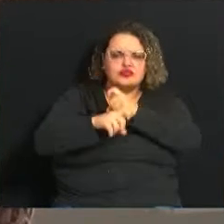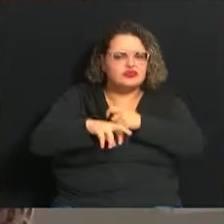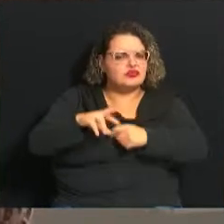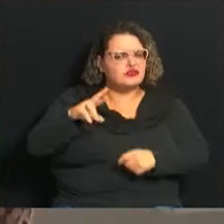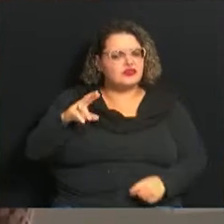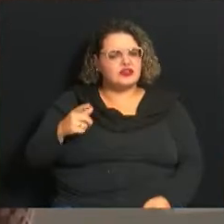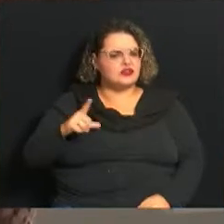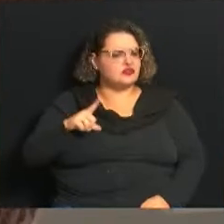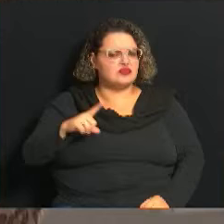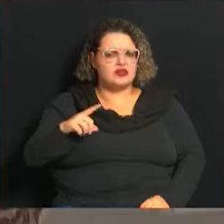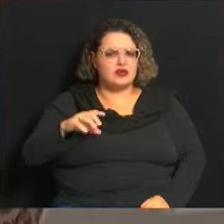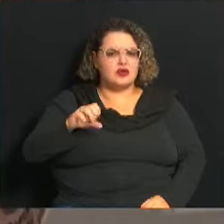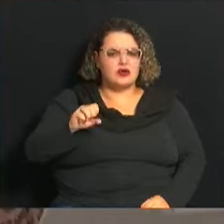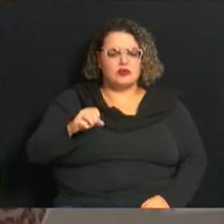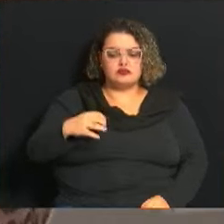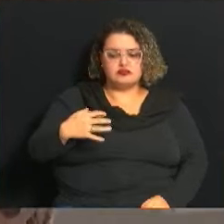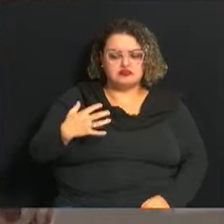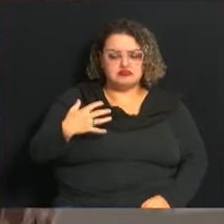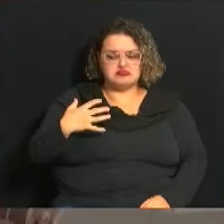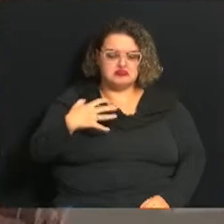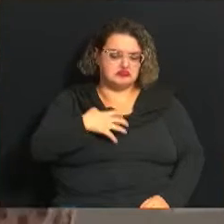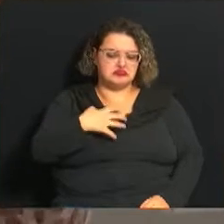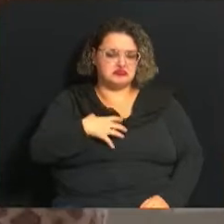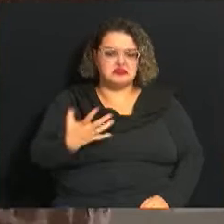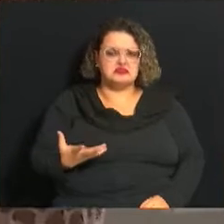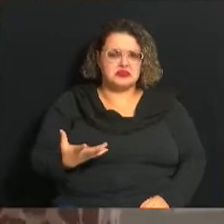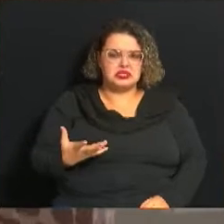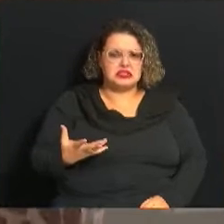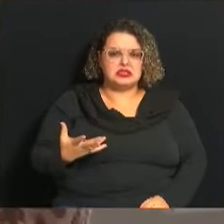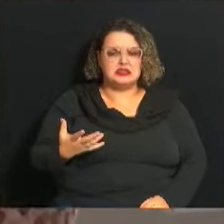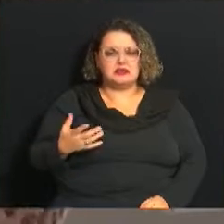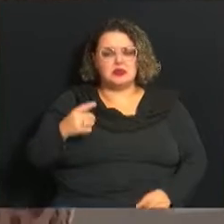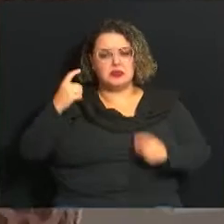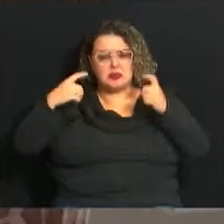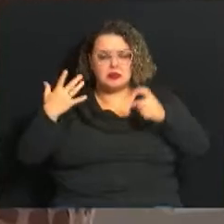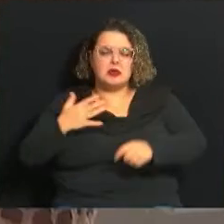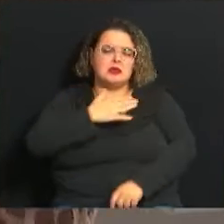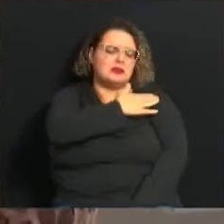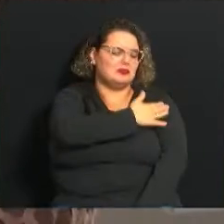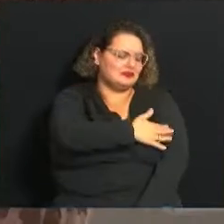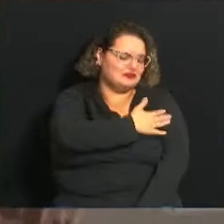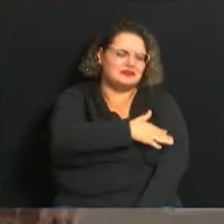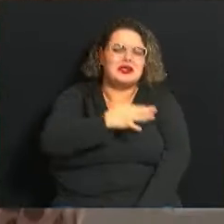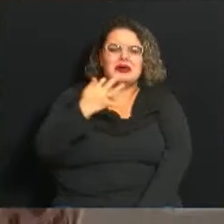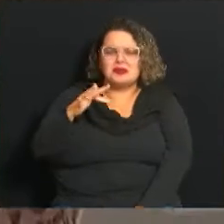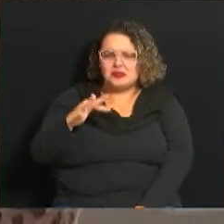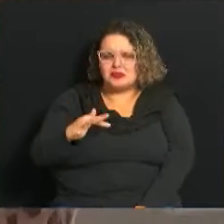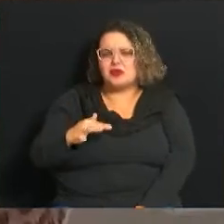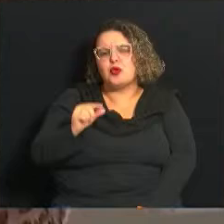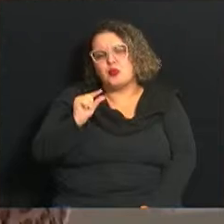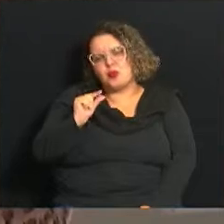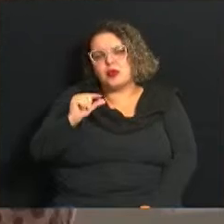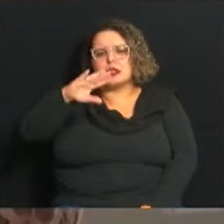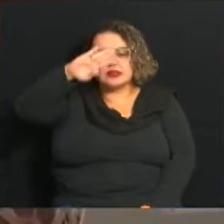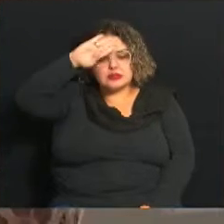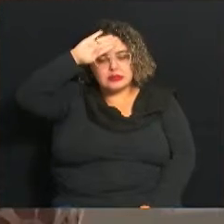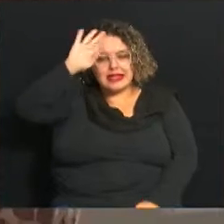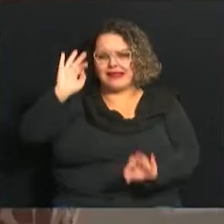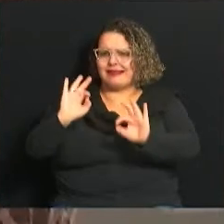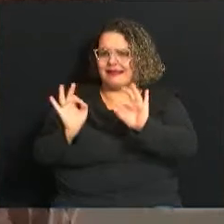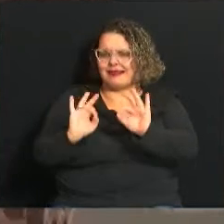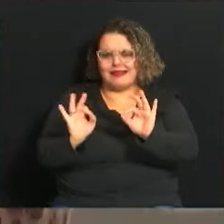mais preocupante. Pode sim dar uma dorzinha no braço, uma dor local, um pouquinho de febre, mas nada que a gente